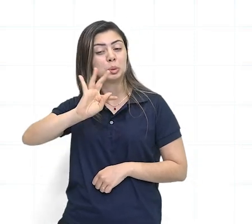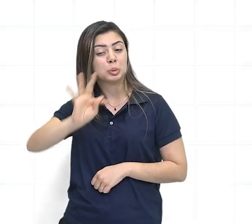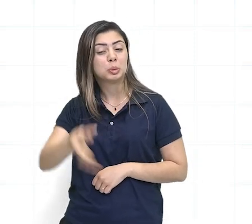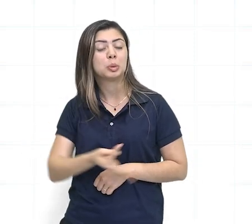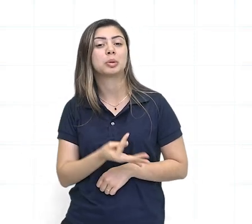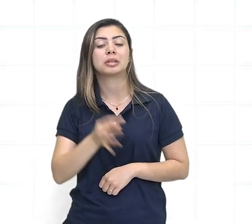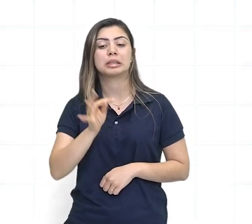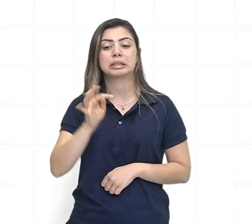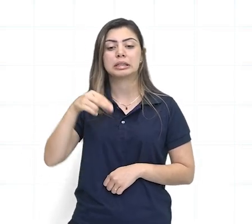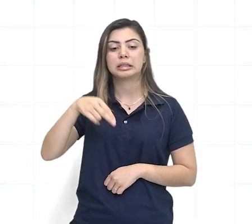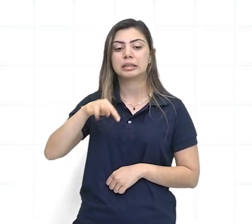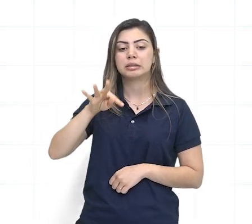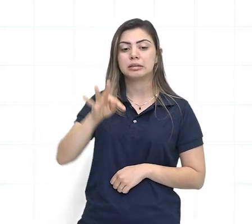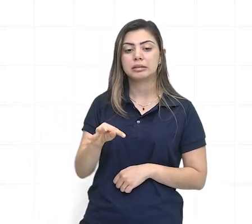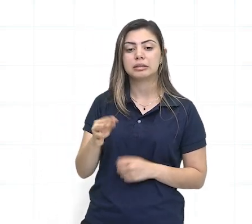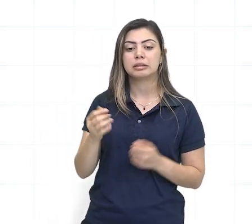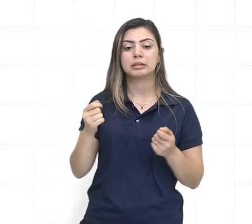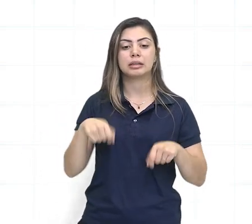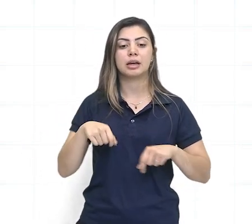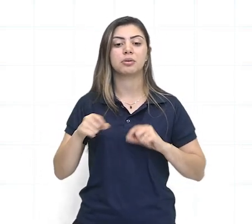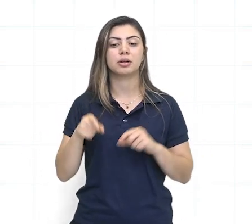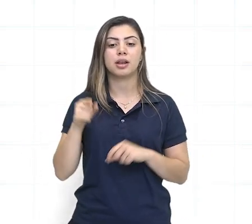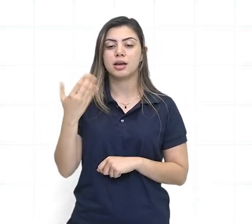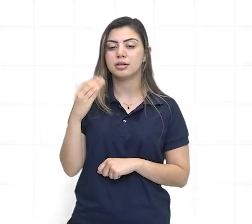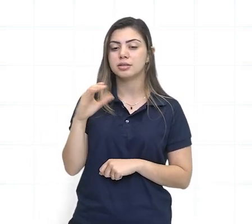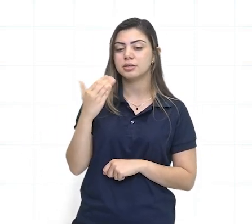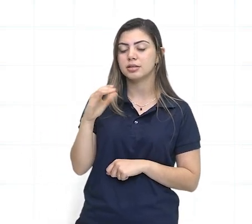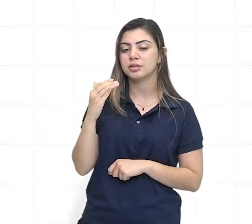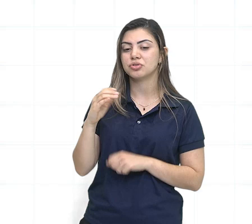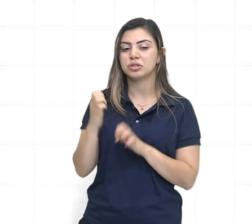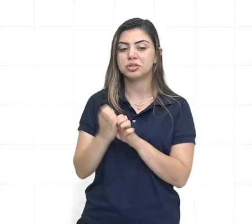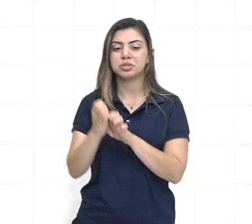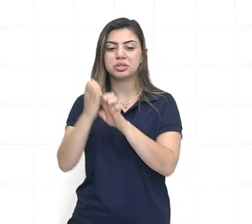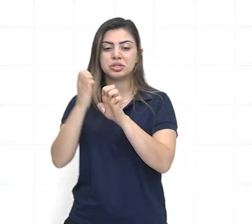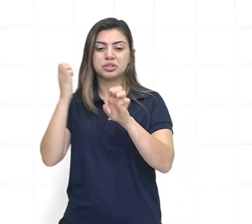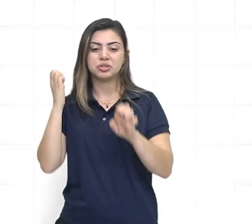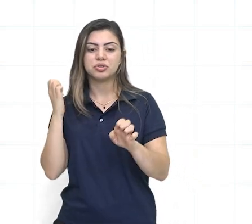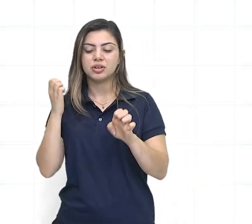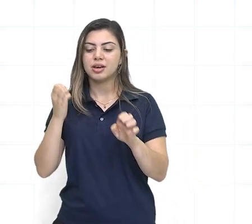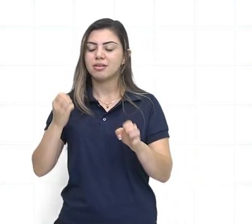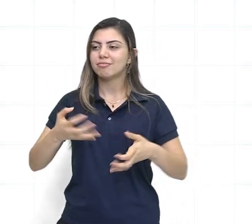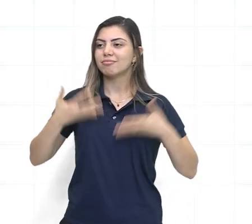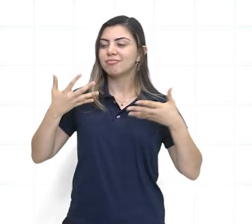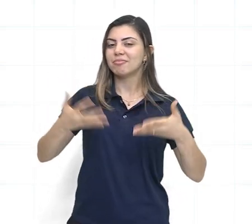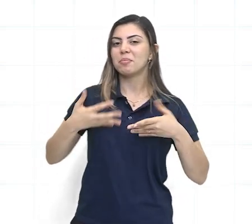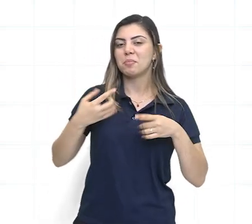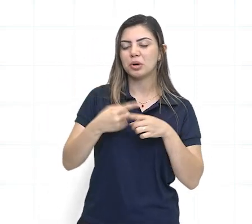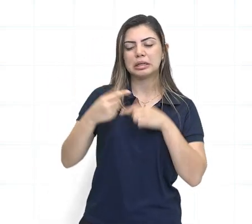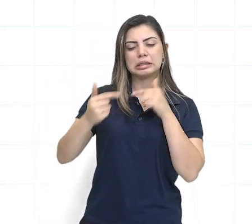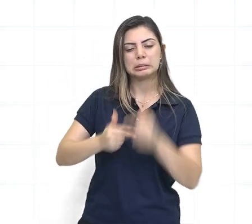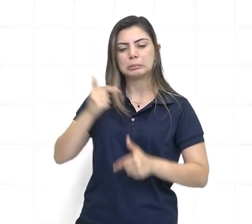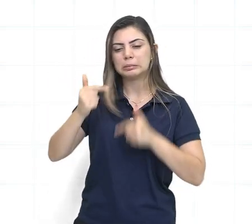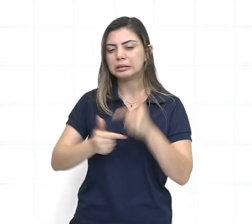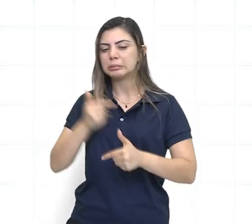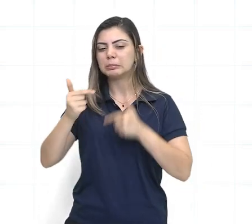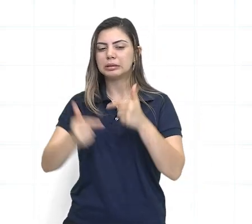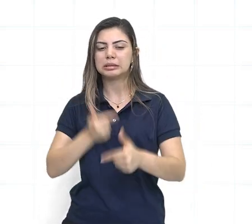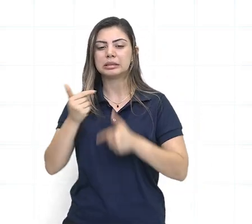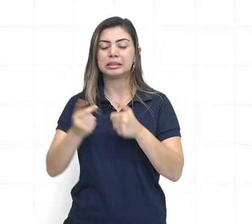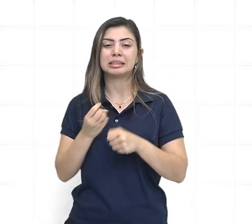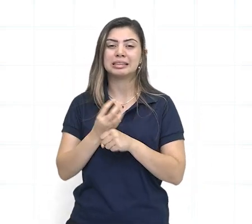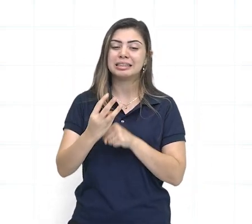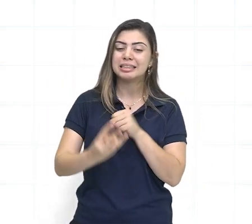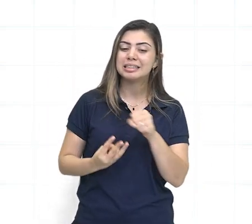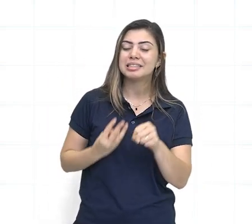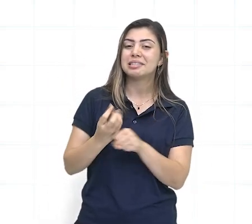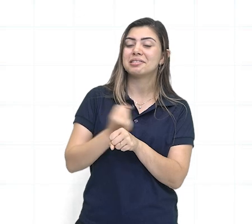de TNT e encheu de alegria cientistas e engenheiros que haviam trabalhado duro durante